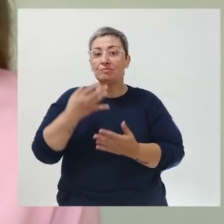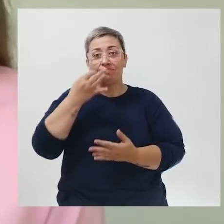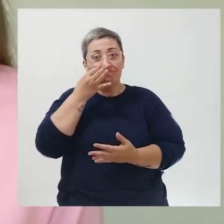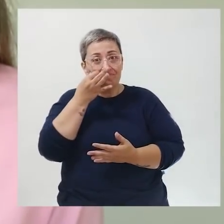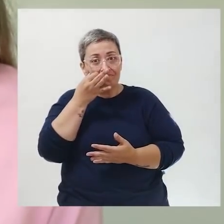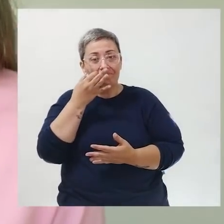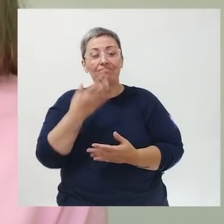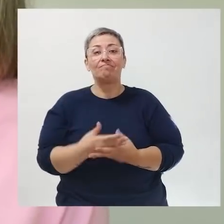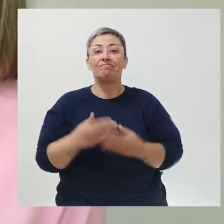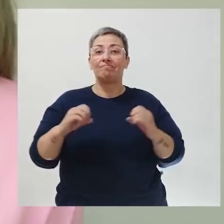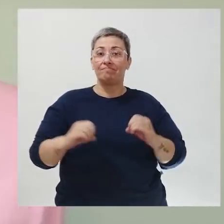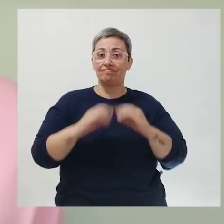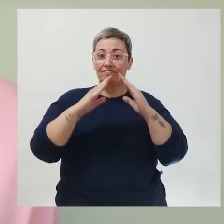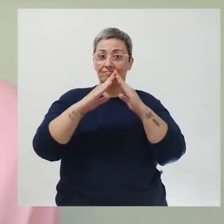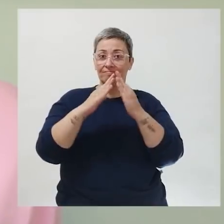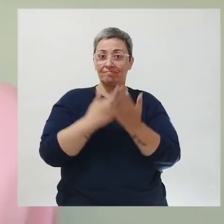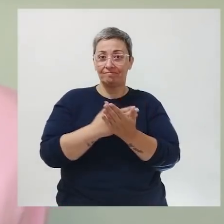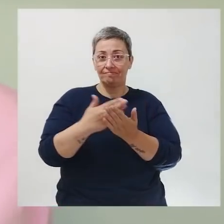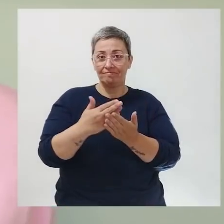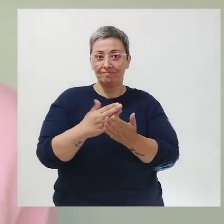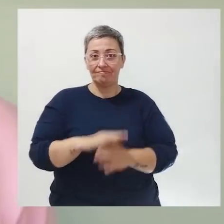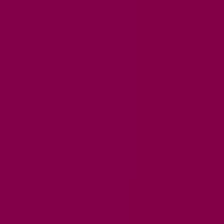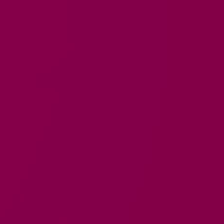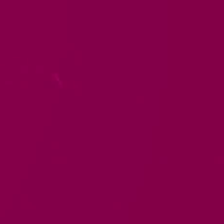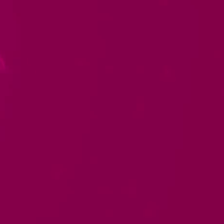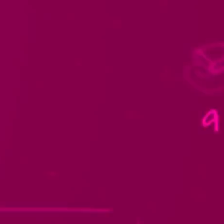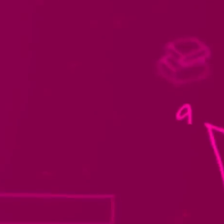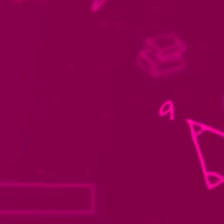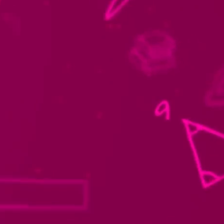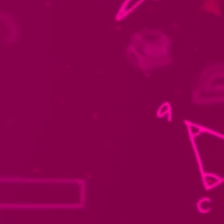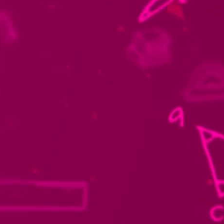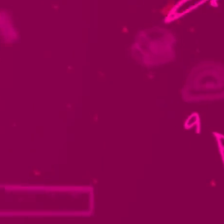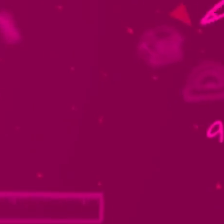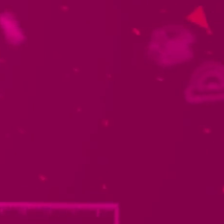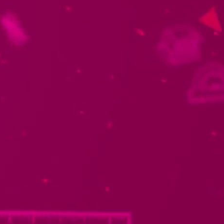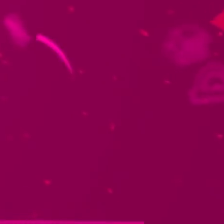aulas presenciais. O programa vai começar.